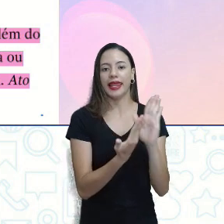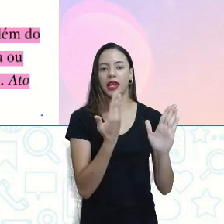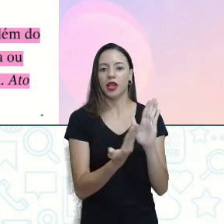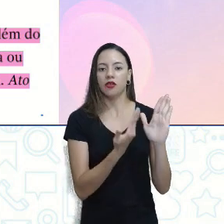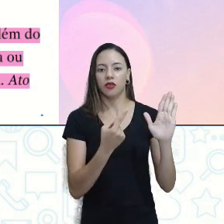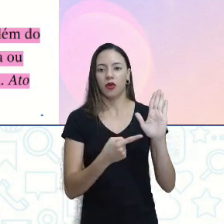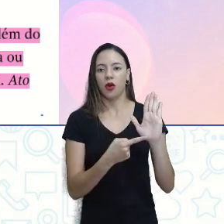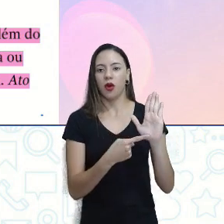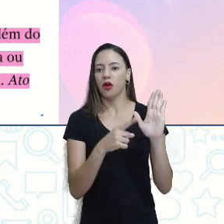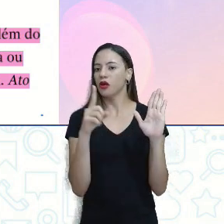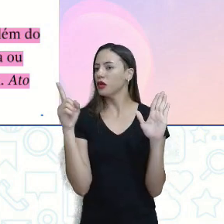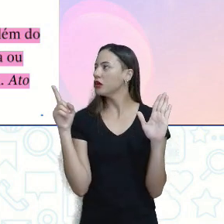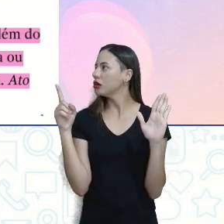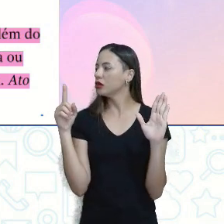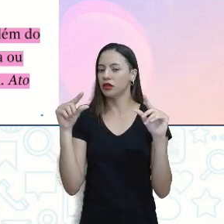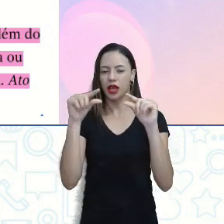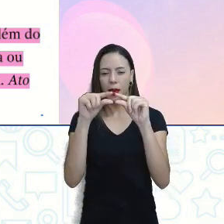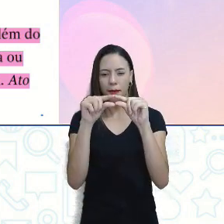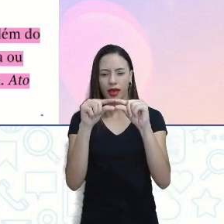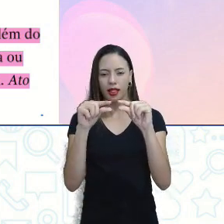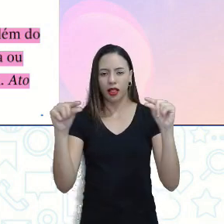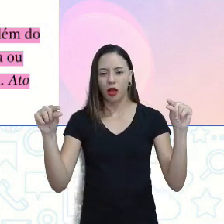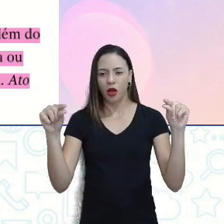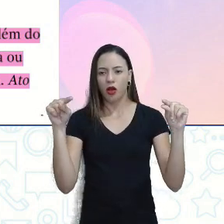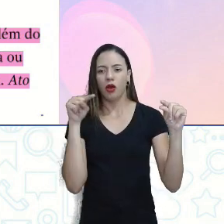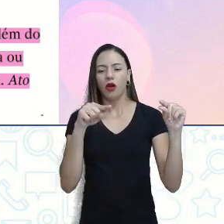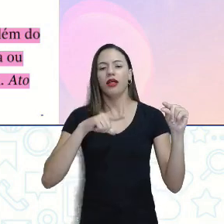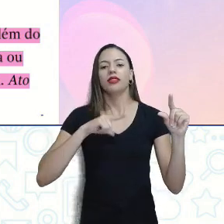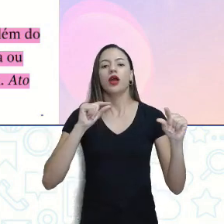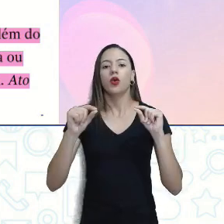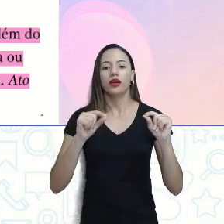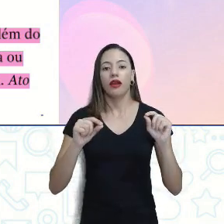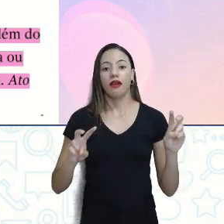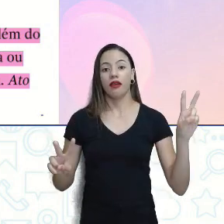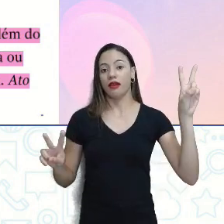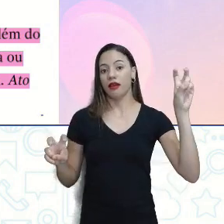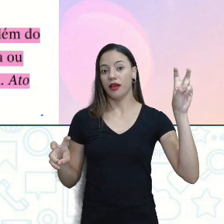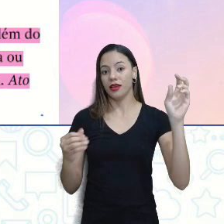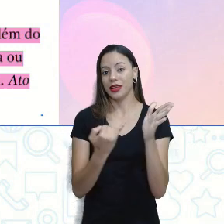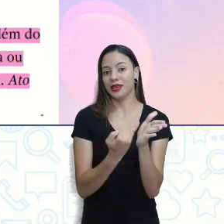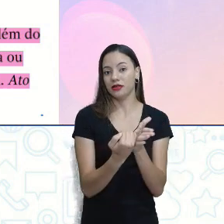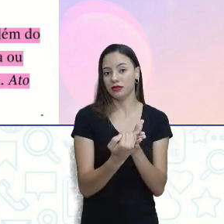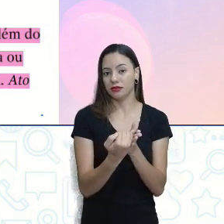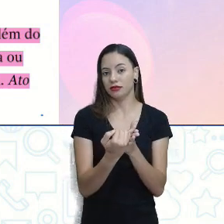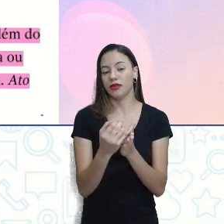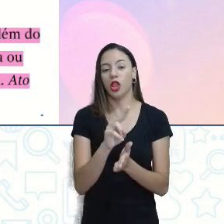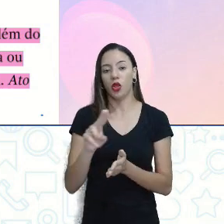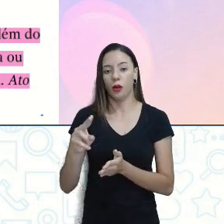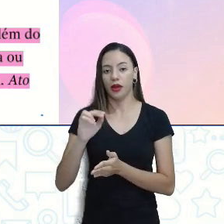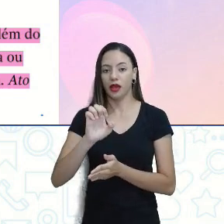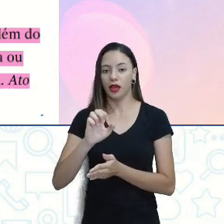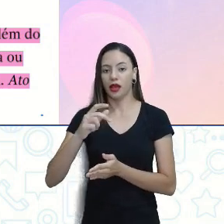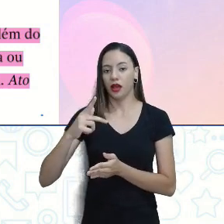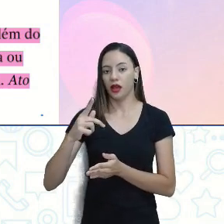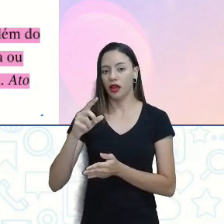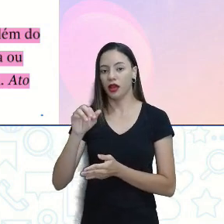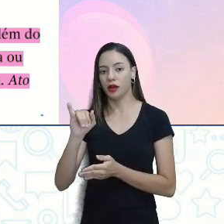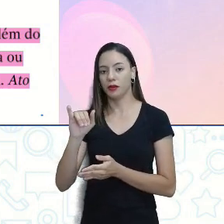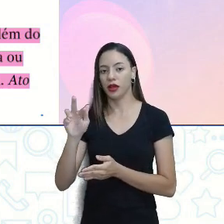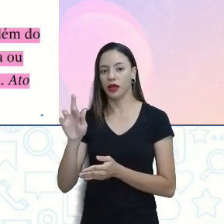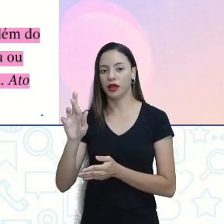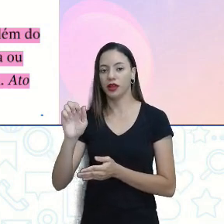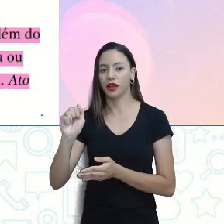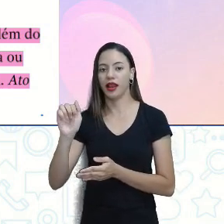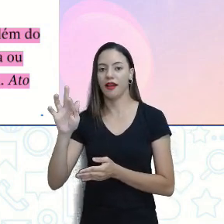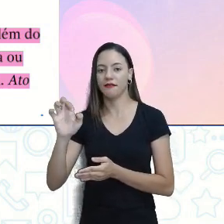fonte inclinadinha, menorzinha, uma citação introdutória, uma epígrafe, um trecho de outra